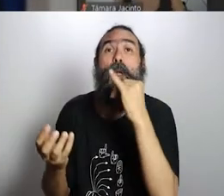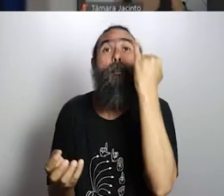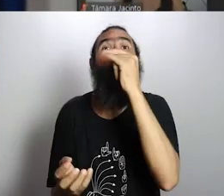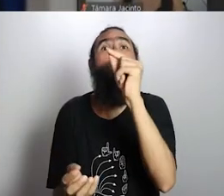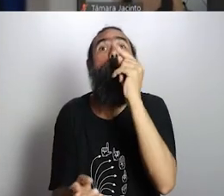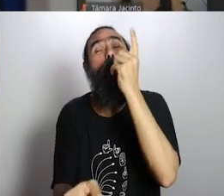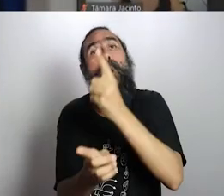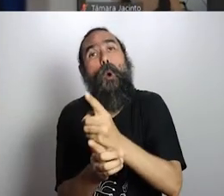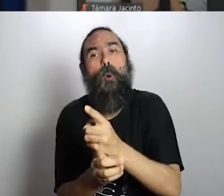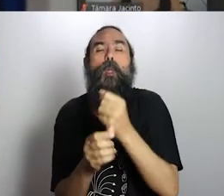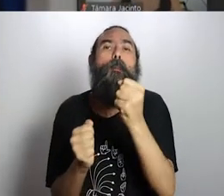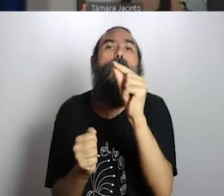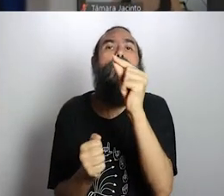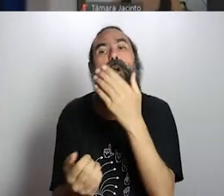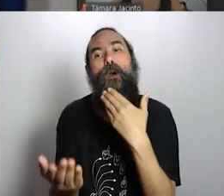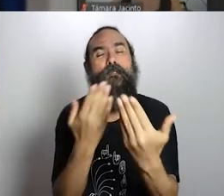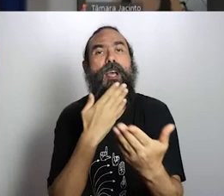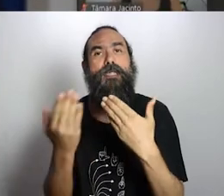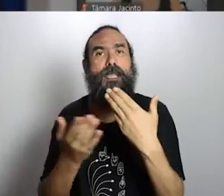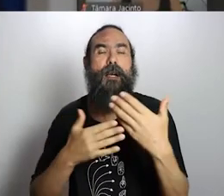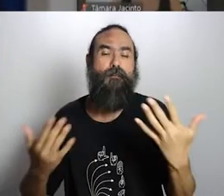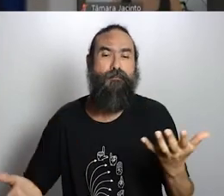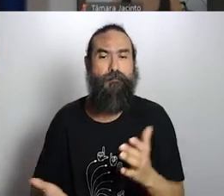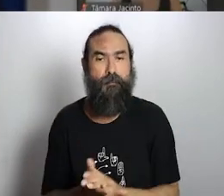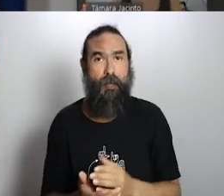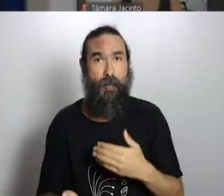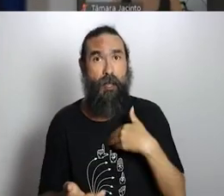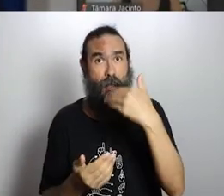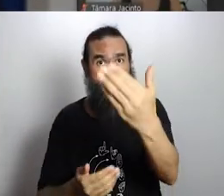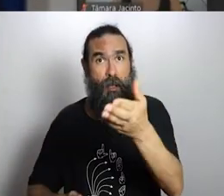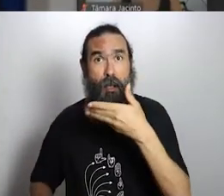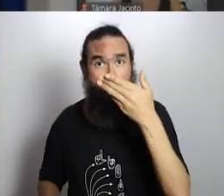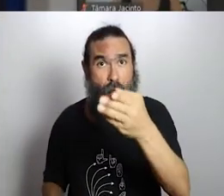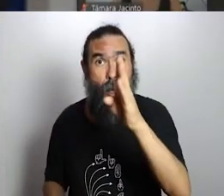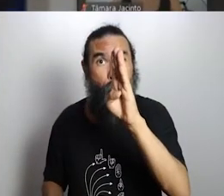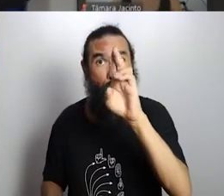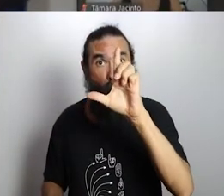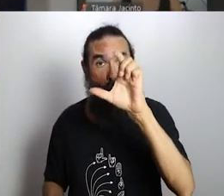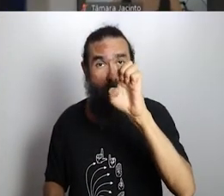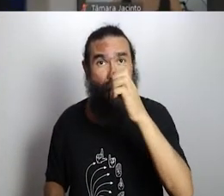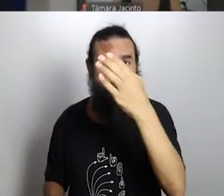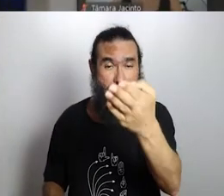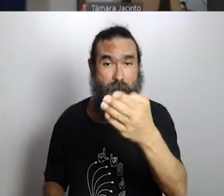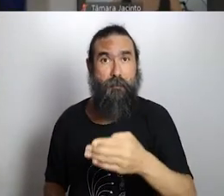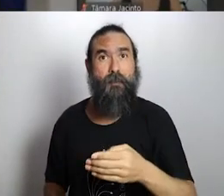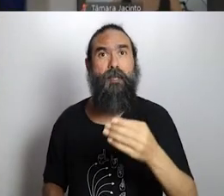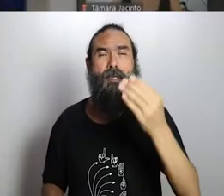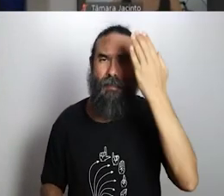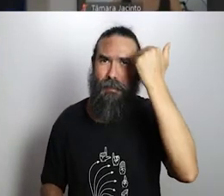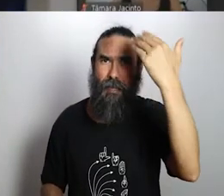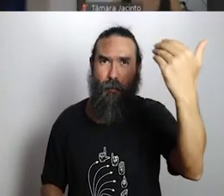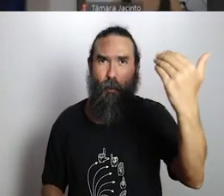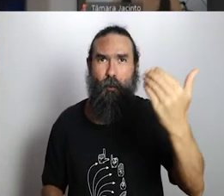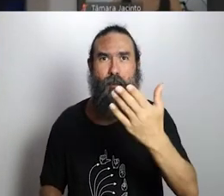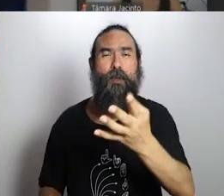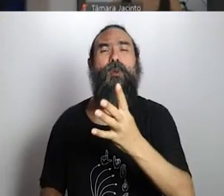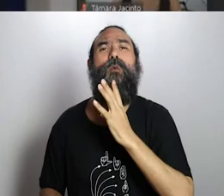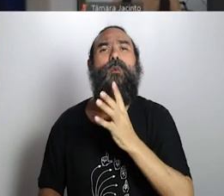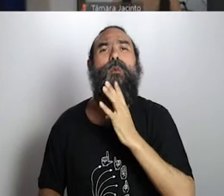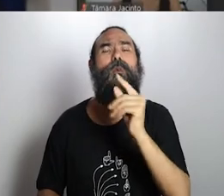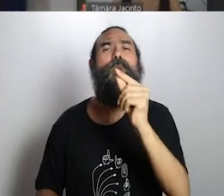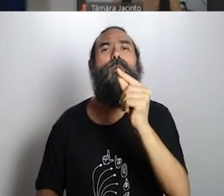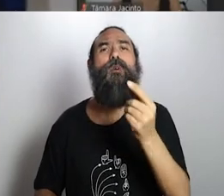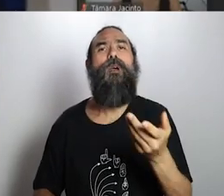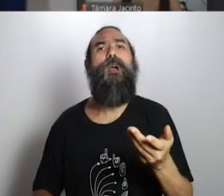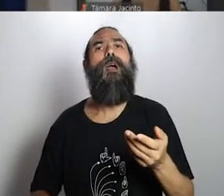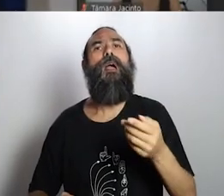também, que você, dentro desse contexto que de um tempo para cá surgiu sobre mestre,